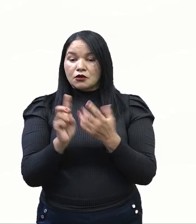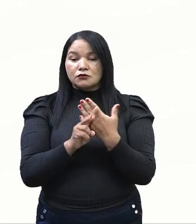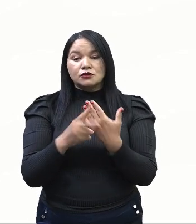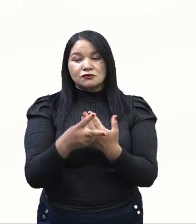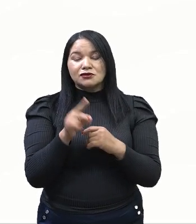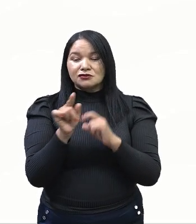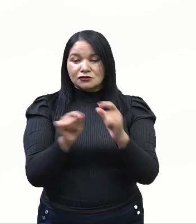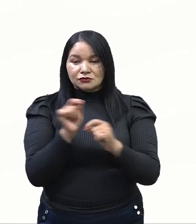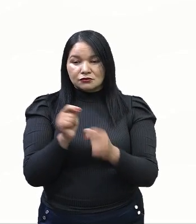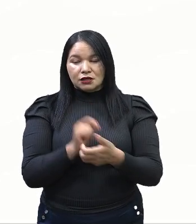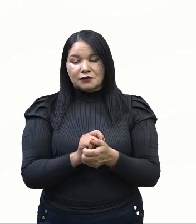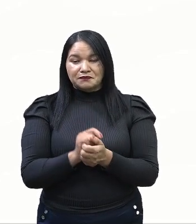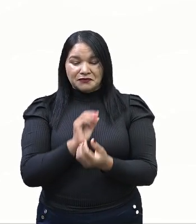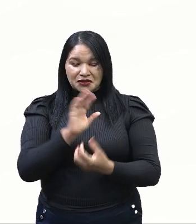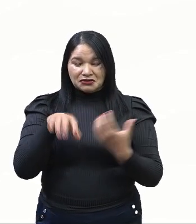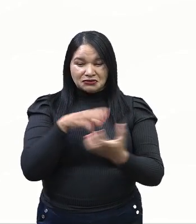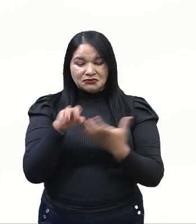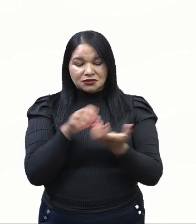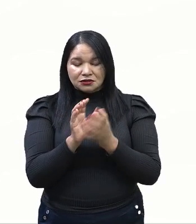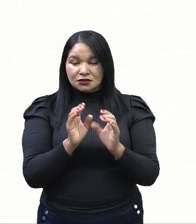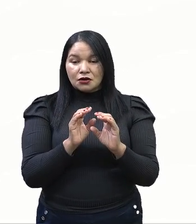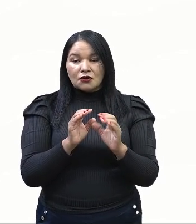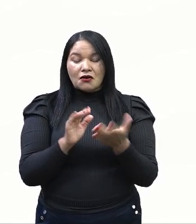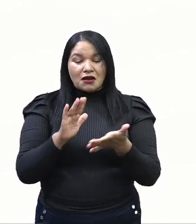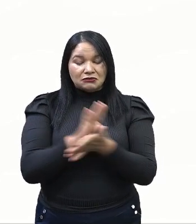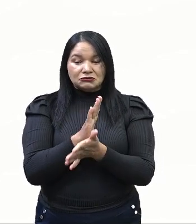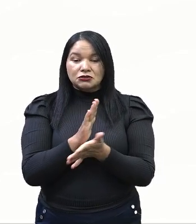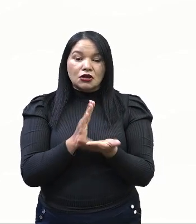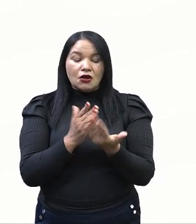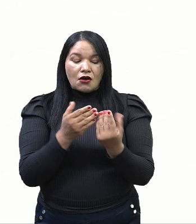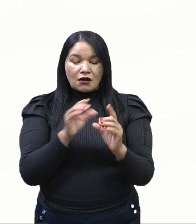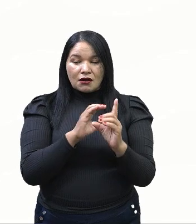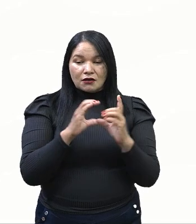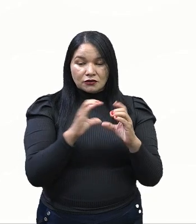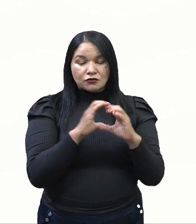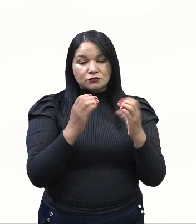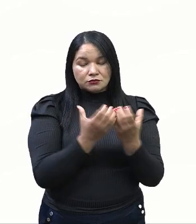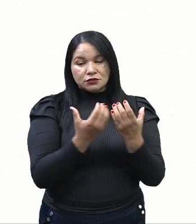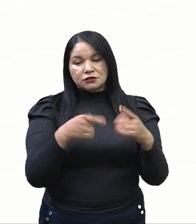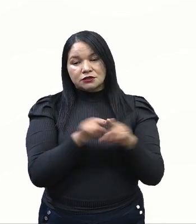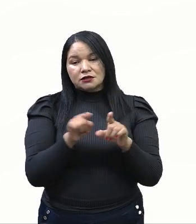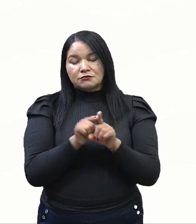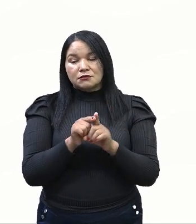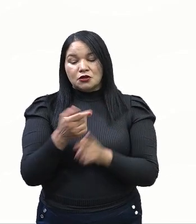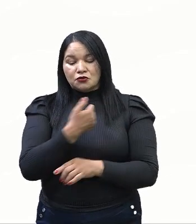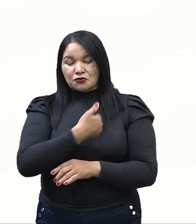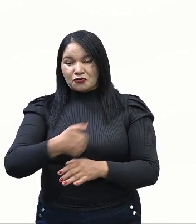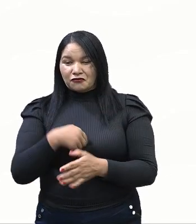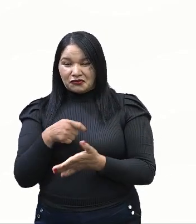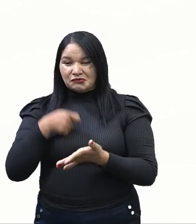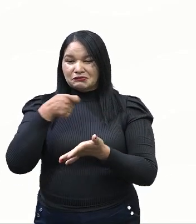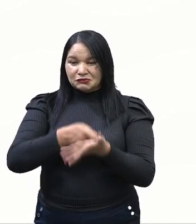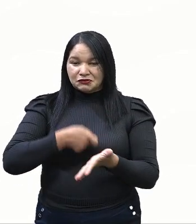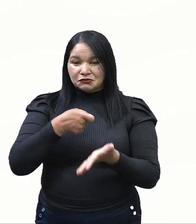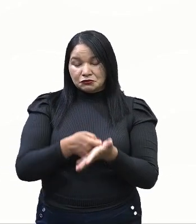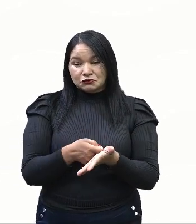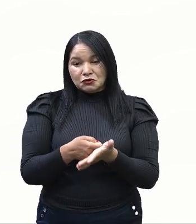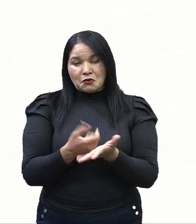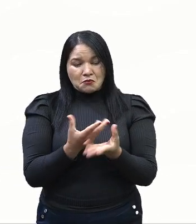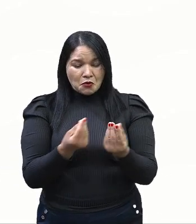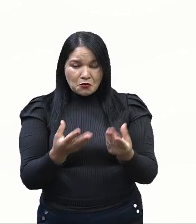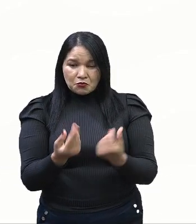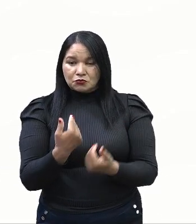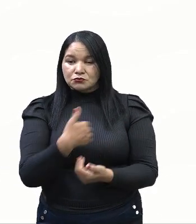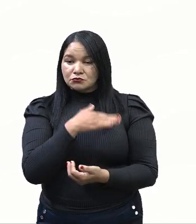disso? Destruição das comunidades, uma repressão brutal pelo governo, milhares de mortos, cerca de